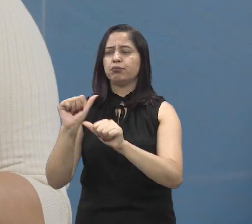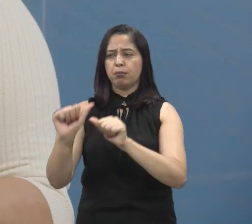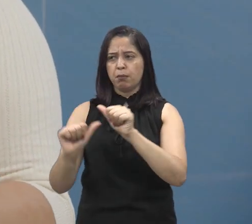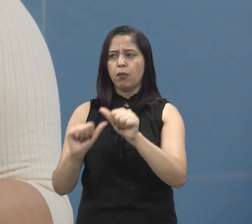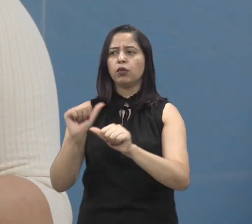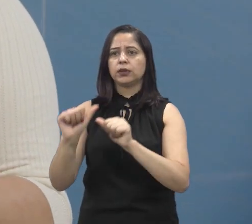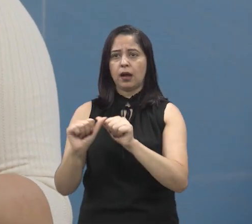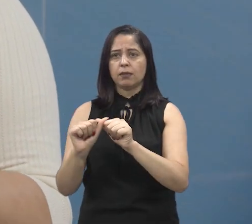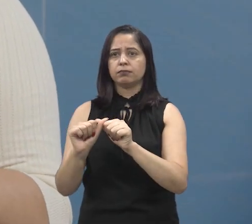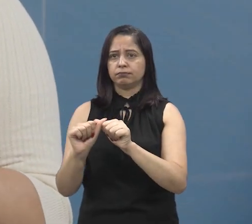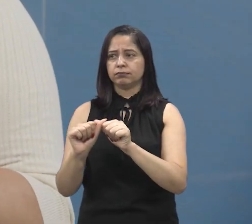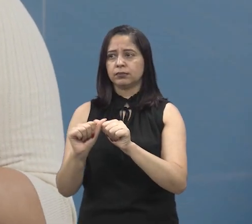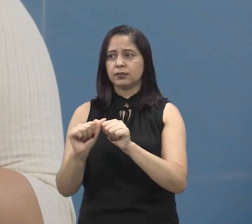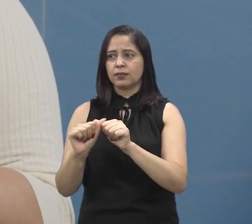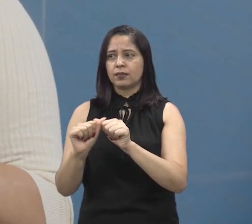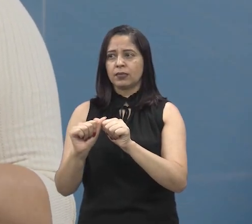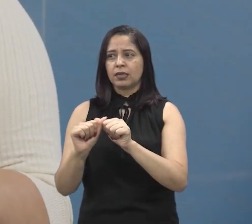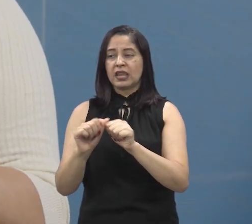o primeiro